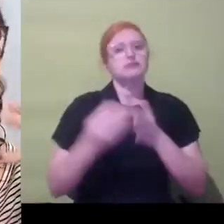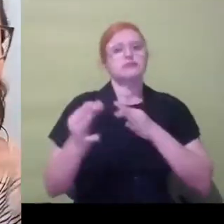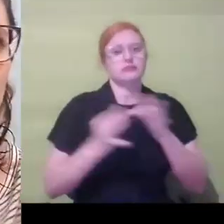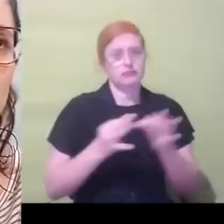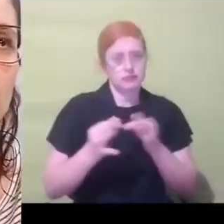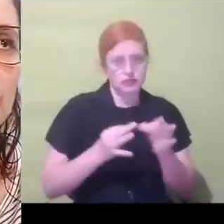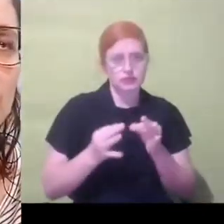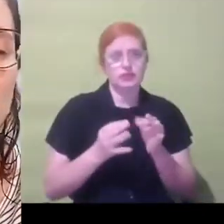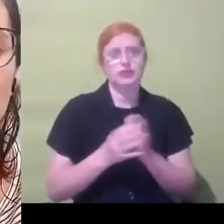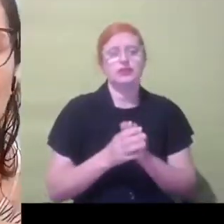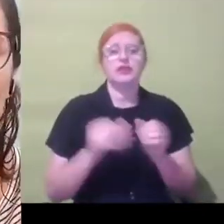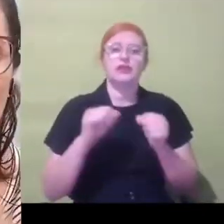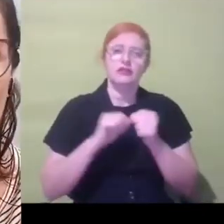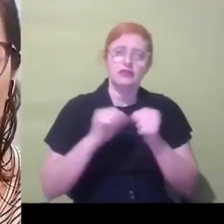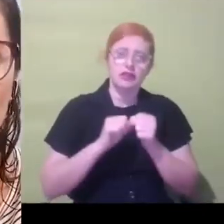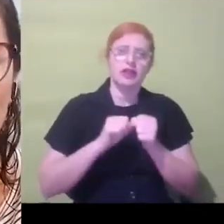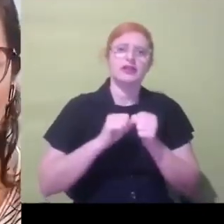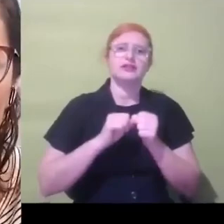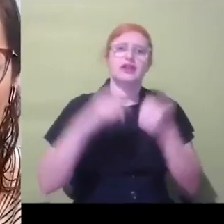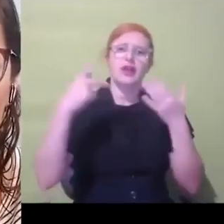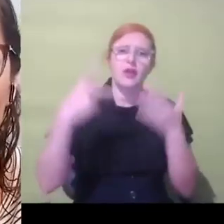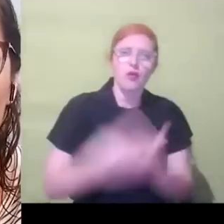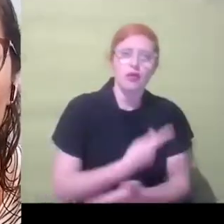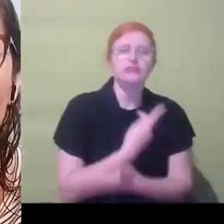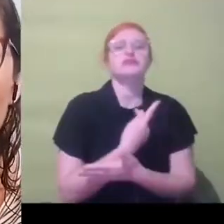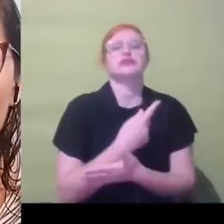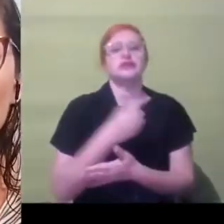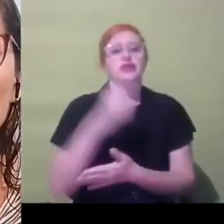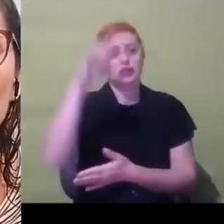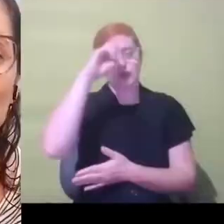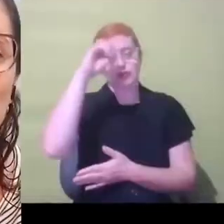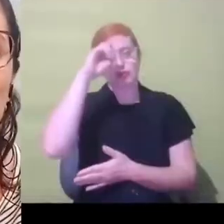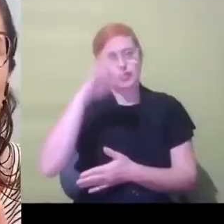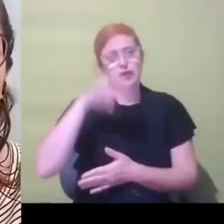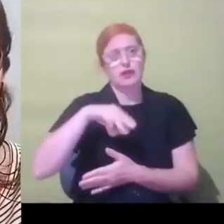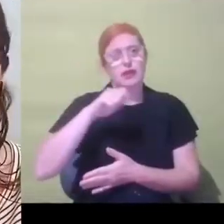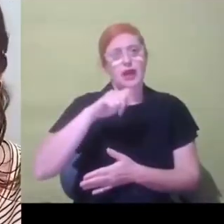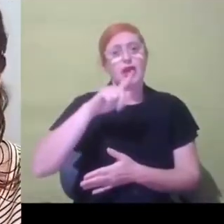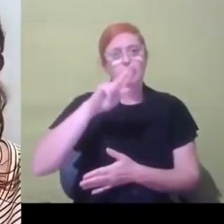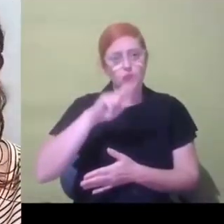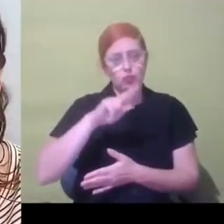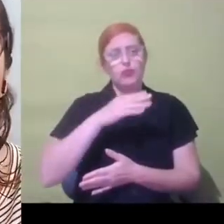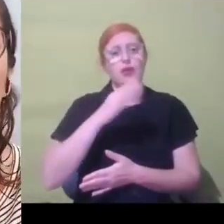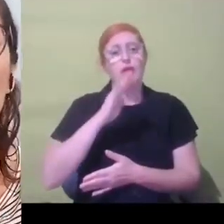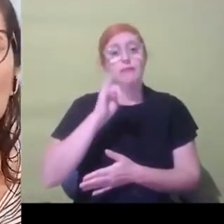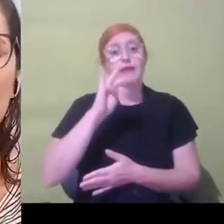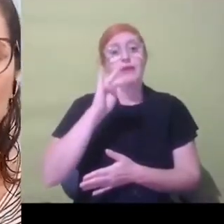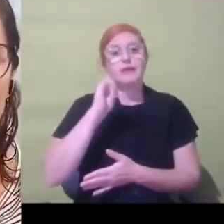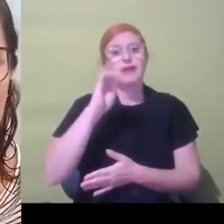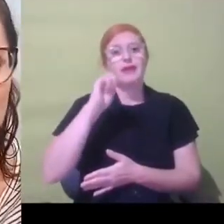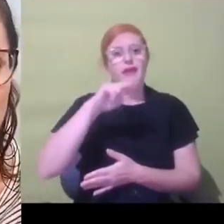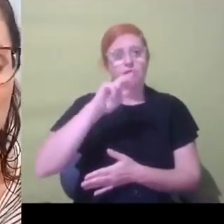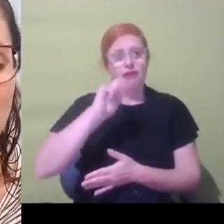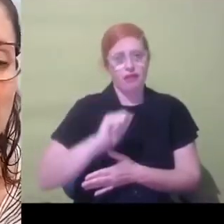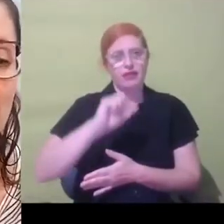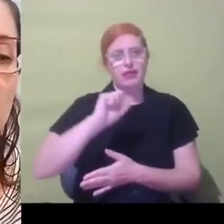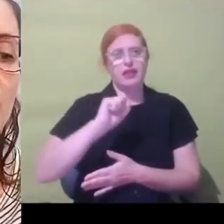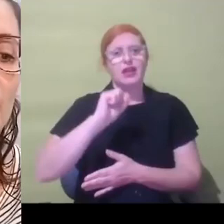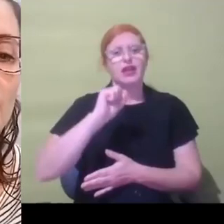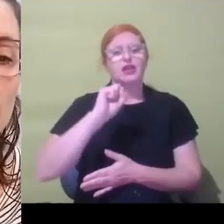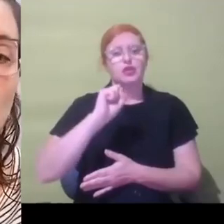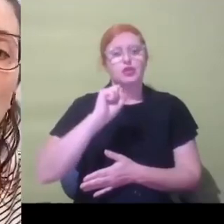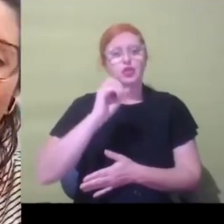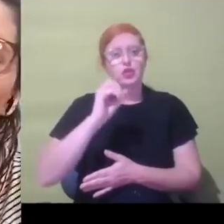projeto, que fazem ele acontecer no dia a dia. A Malu, a Bibiana e a Sofia, que vão conversar aqui hoje nessa